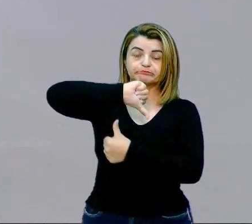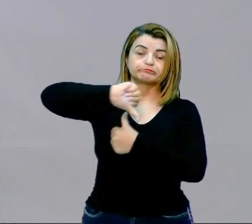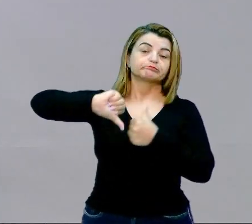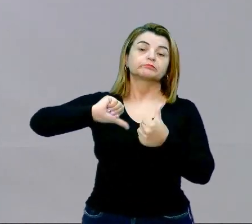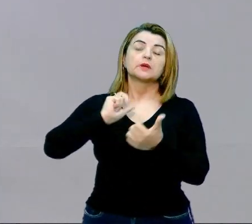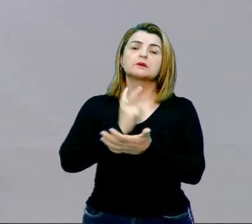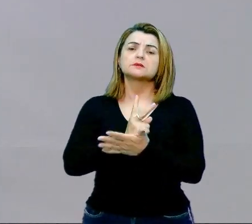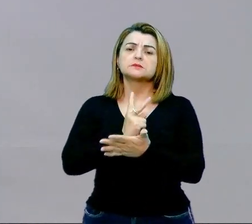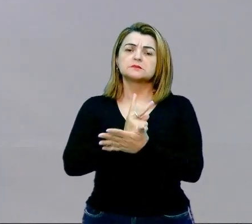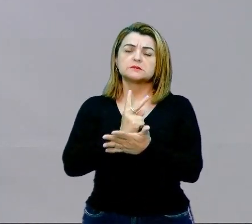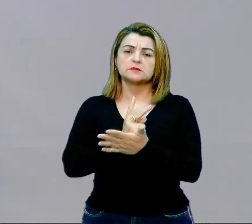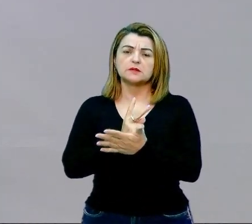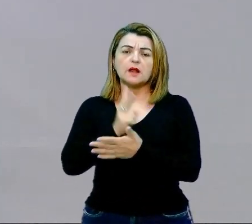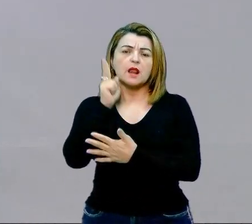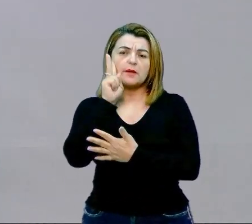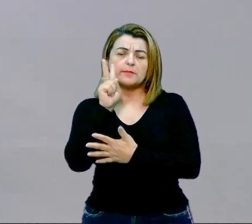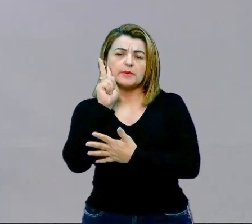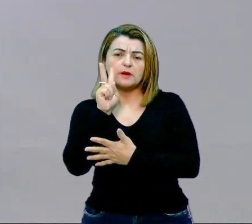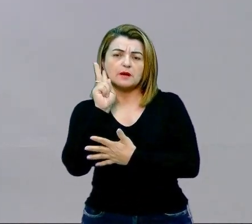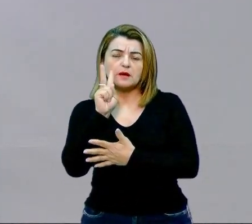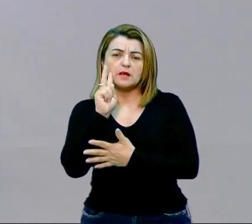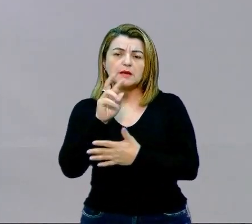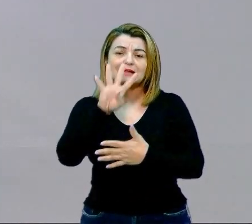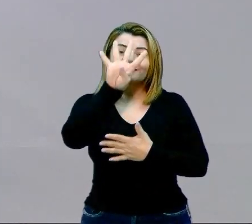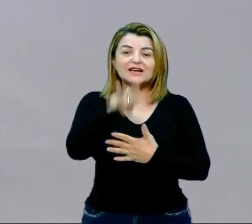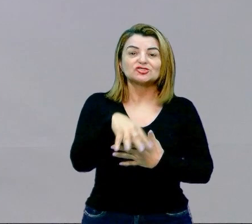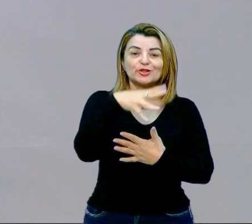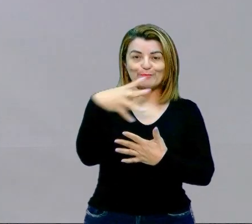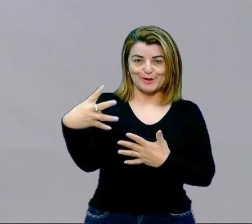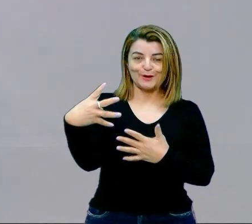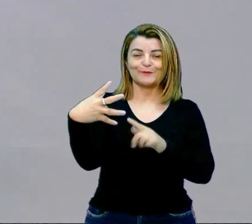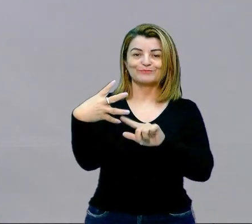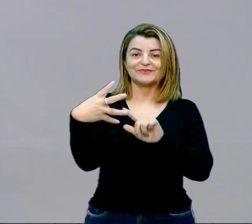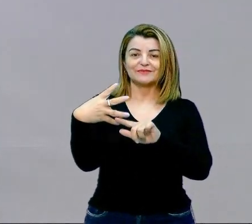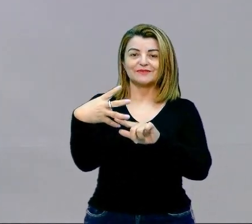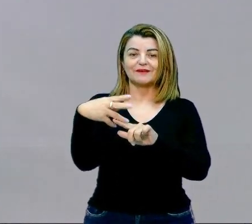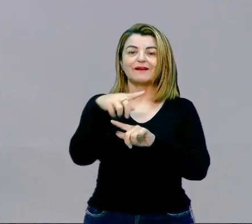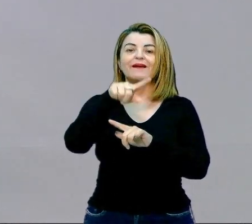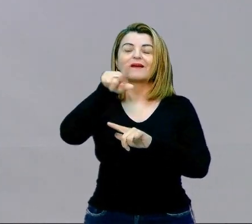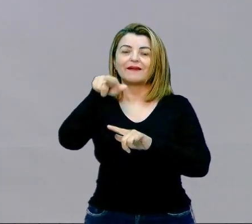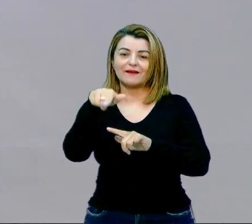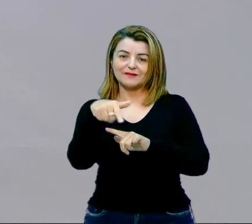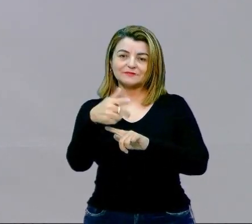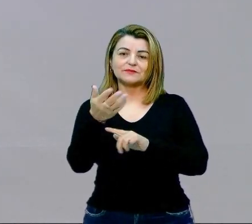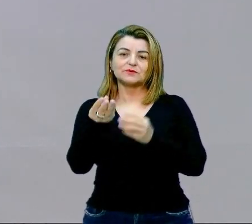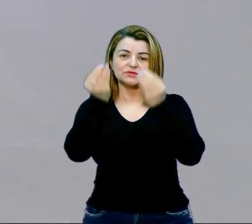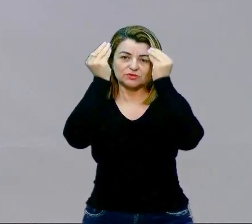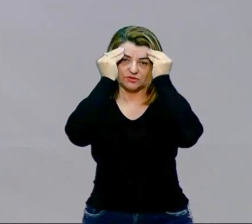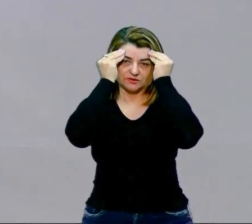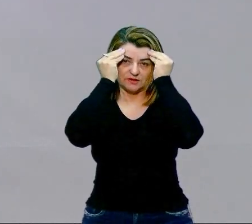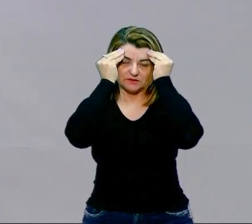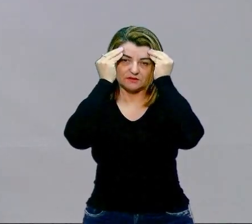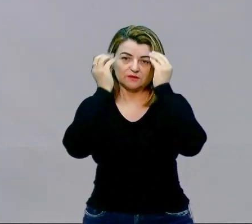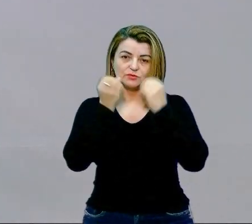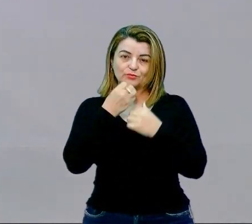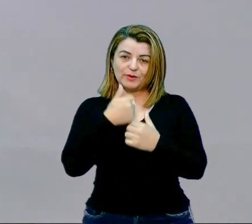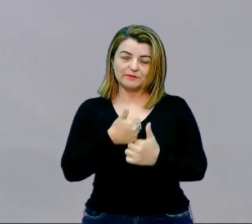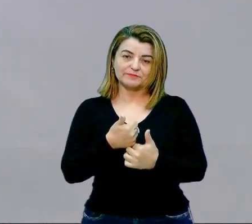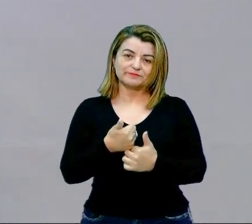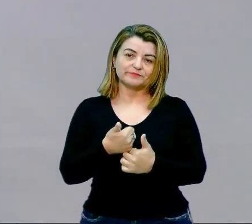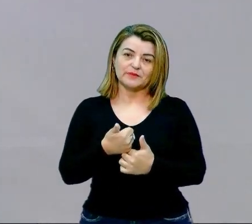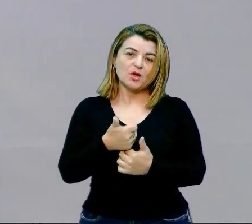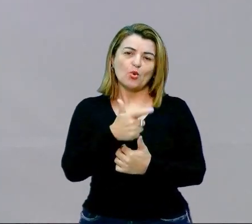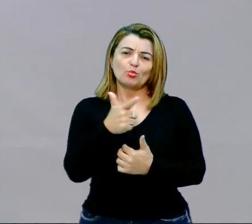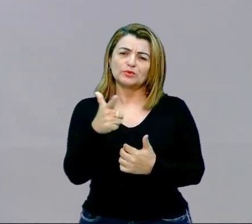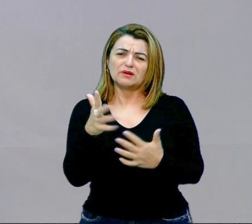temos sempre que lembrar das tabelas. É ela que faz com que a gente entenda. Tudo bem? Então, não